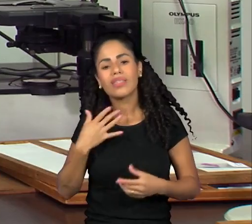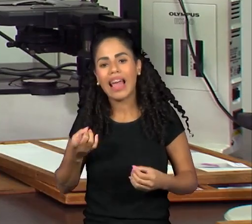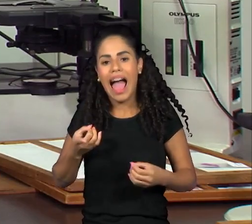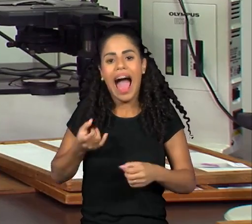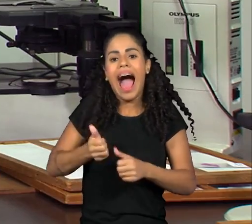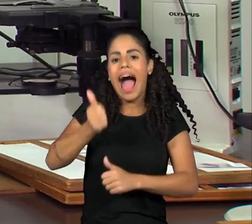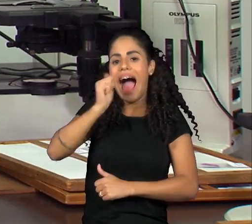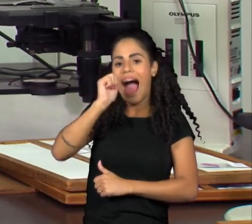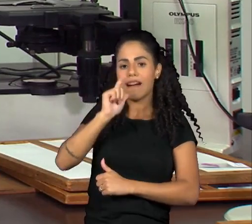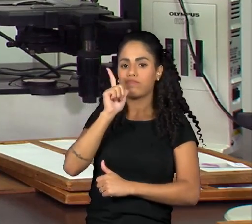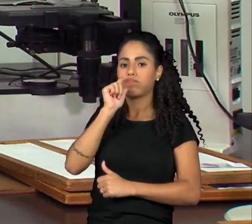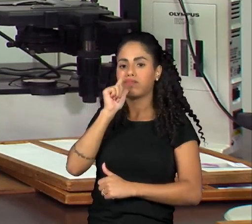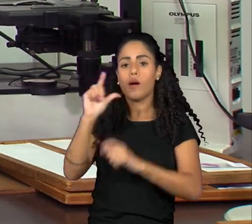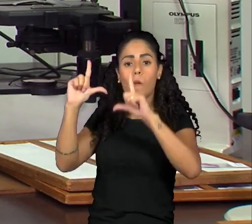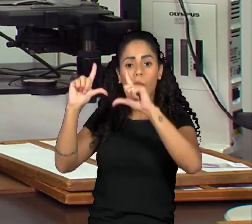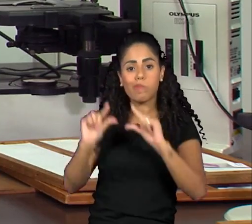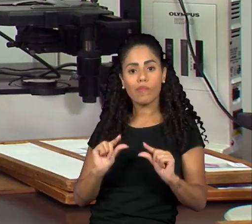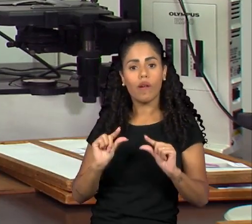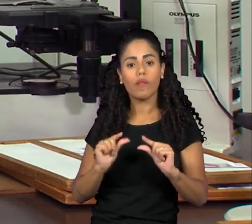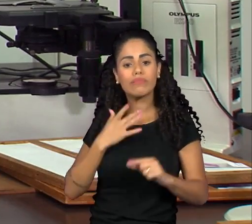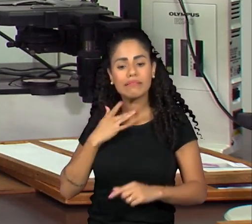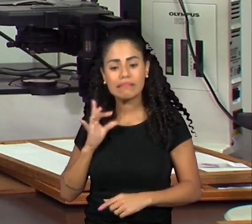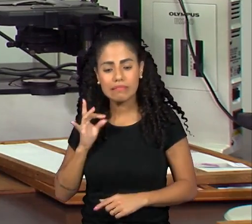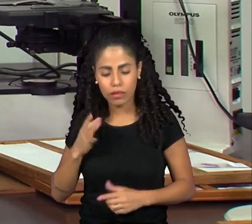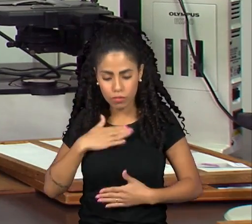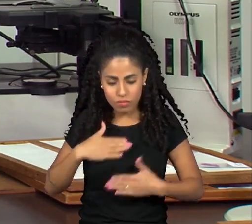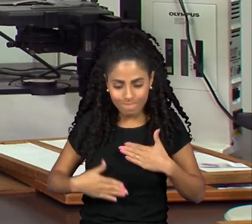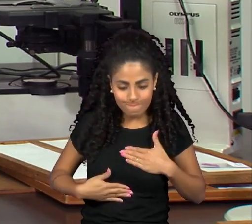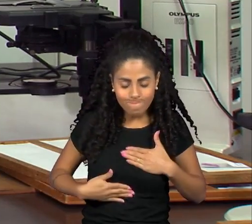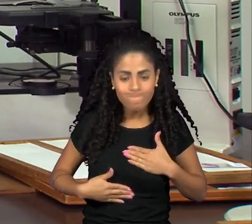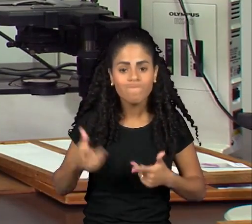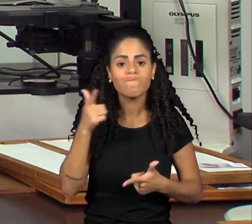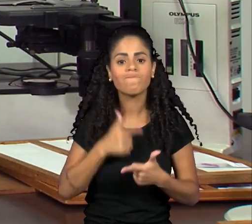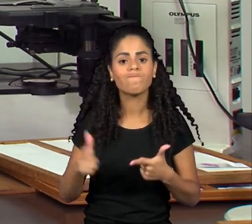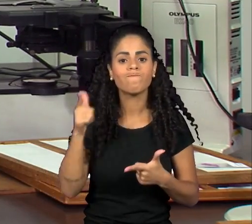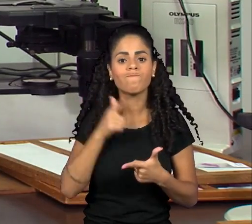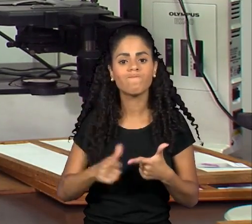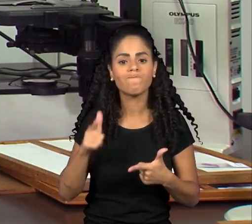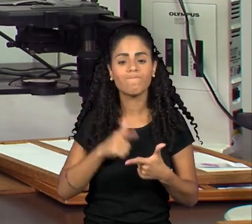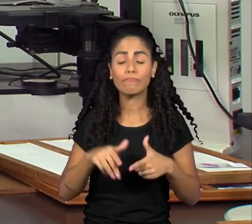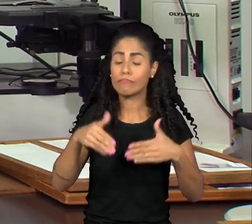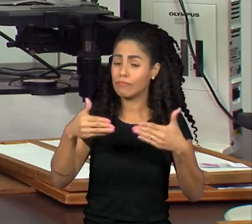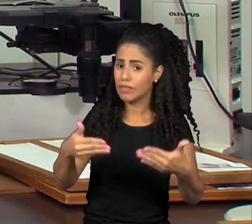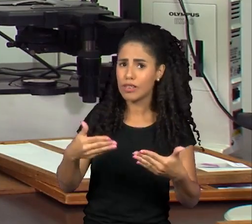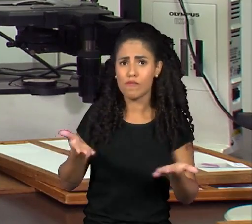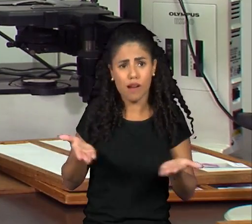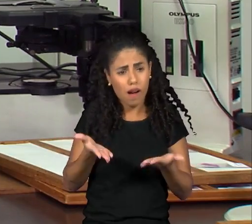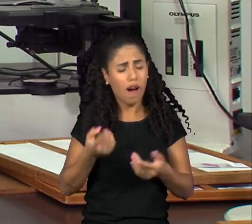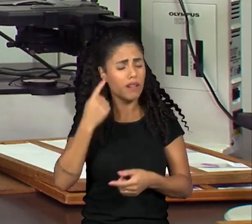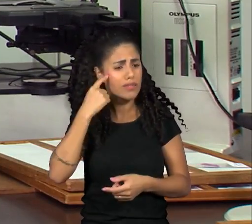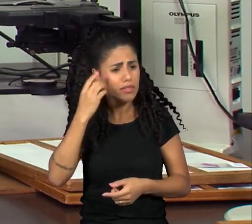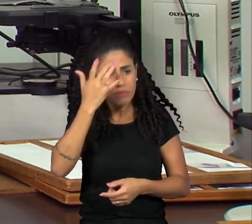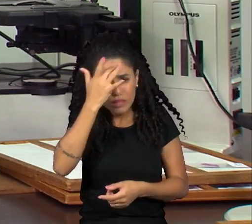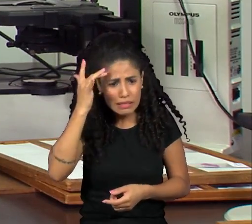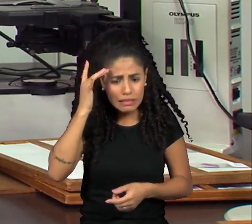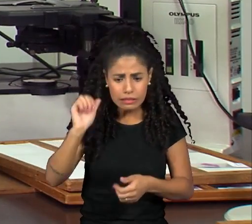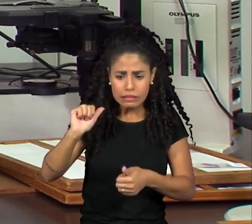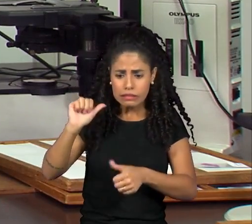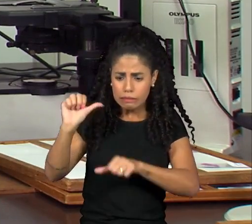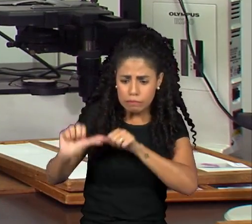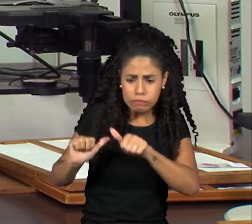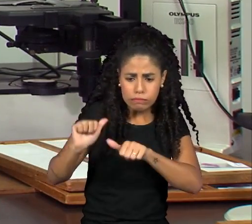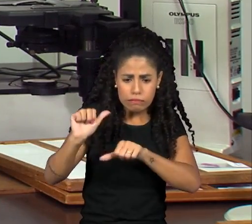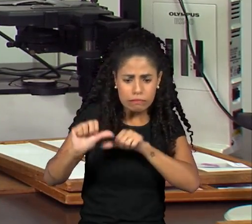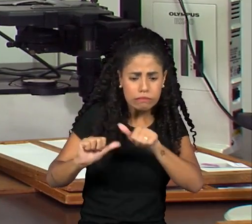isso pode favorecer a formação de um trombo. Então, isso está deslocando, quer dizer, o envelhecimento, a mudança demográfica do